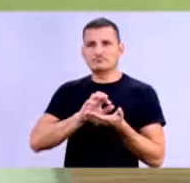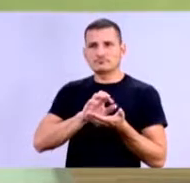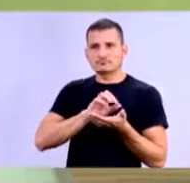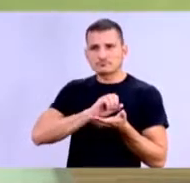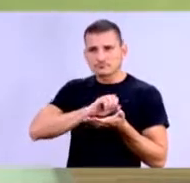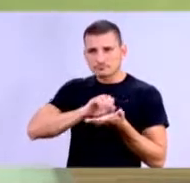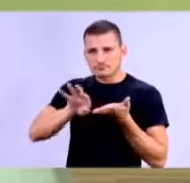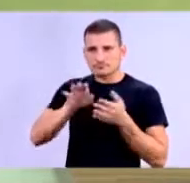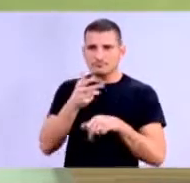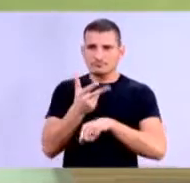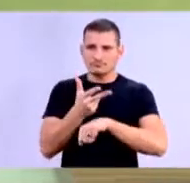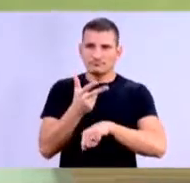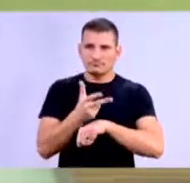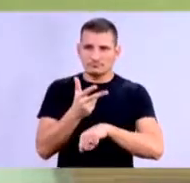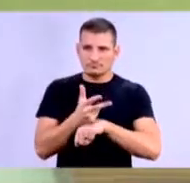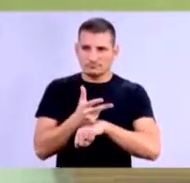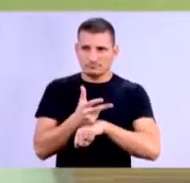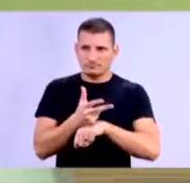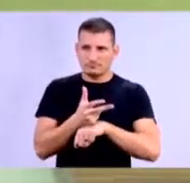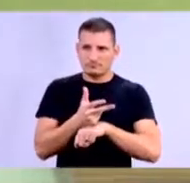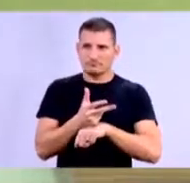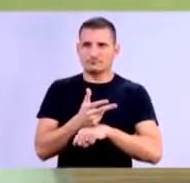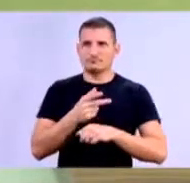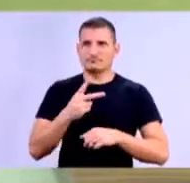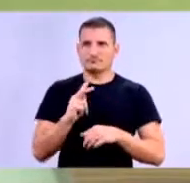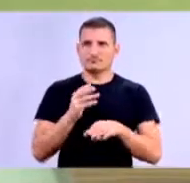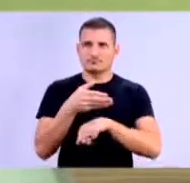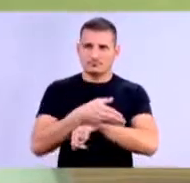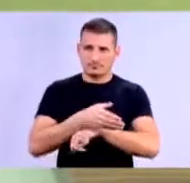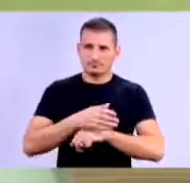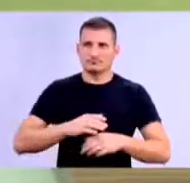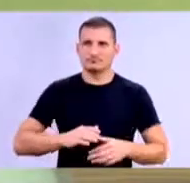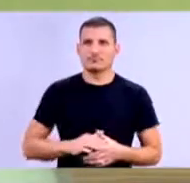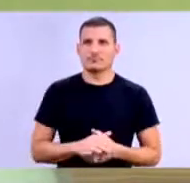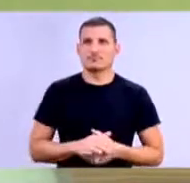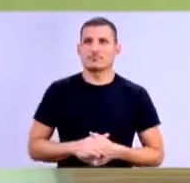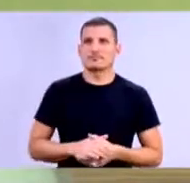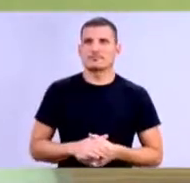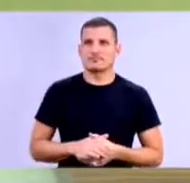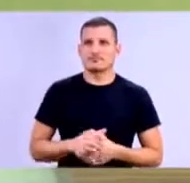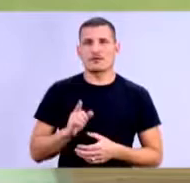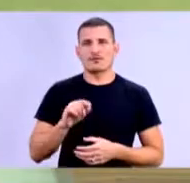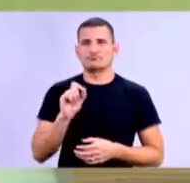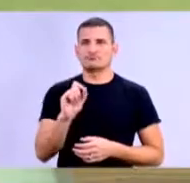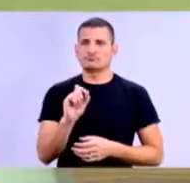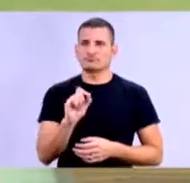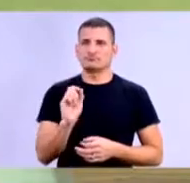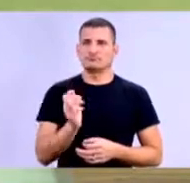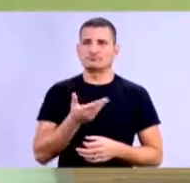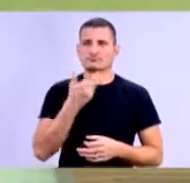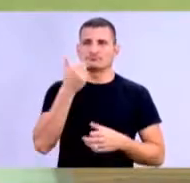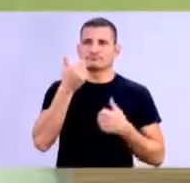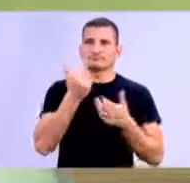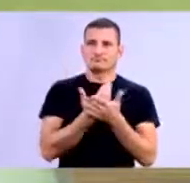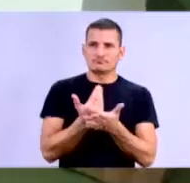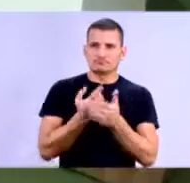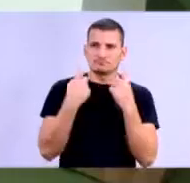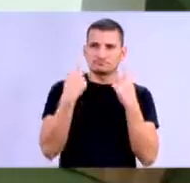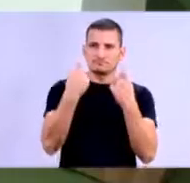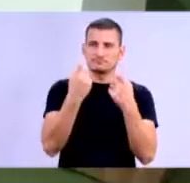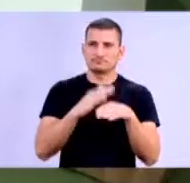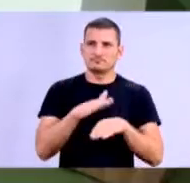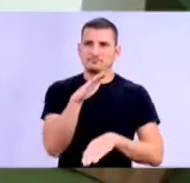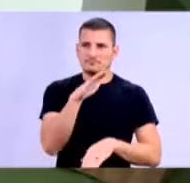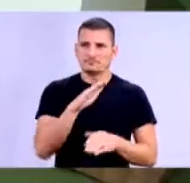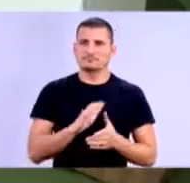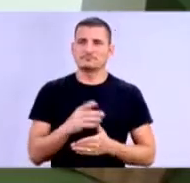vídeo, e nos enviar então a sua participação, porque isso é o que torna, não é, professora? Isso. A nossa aula mais interessante, lógico que